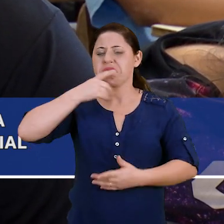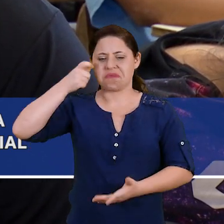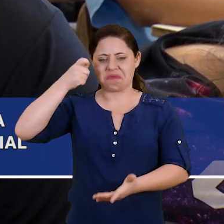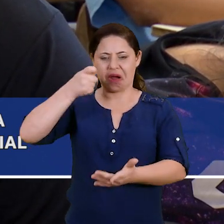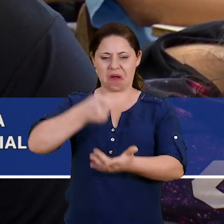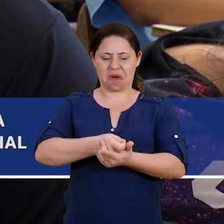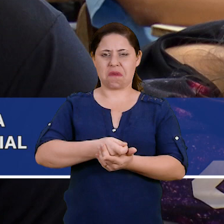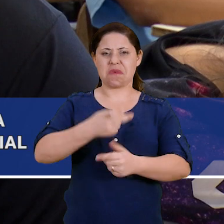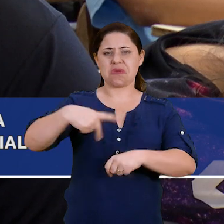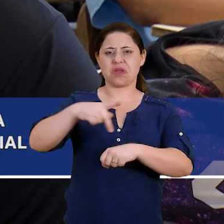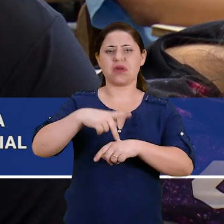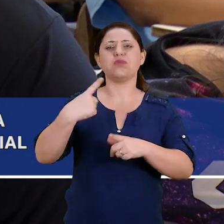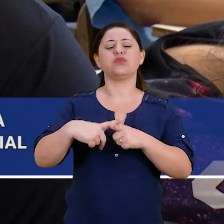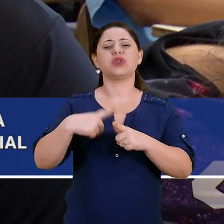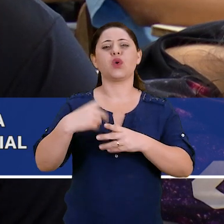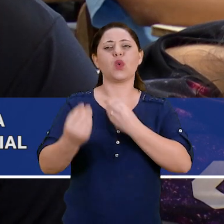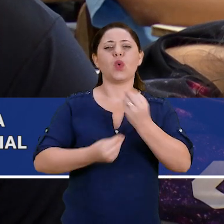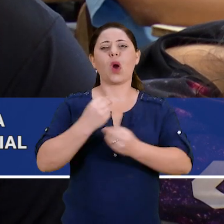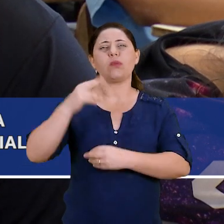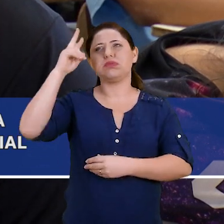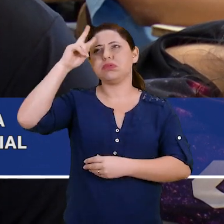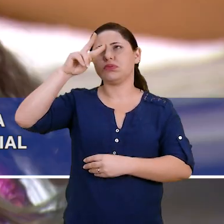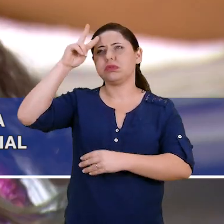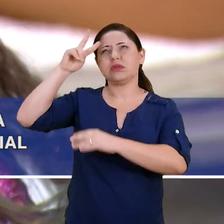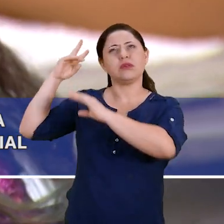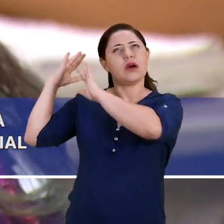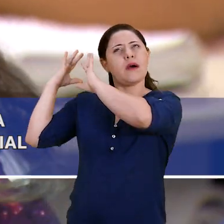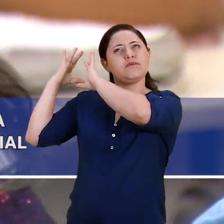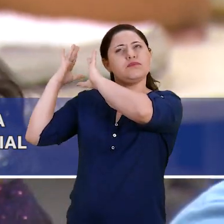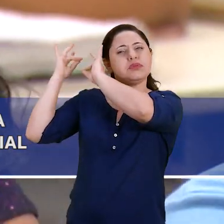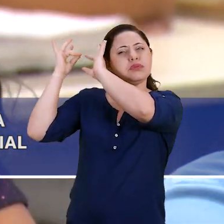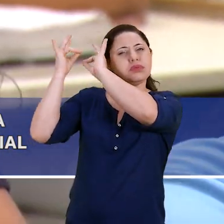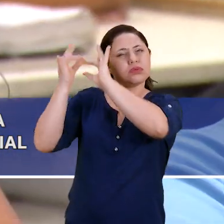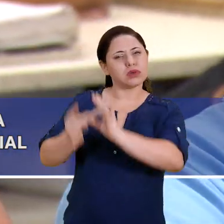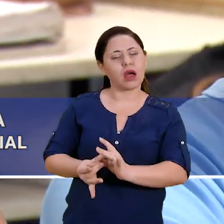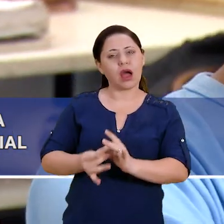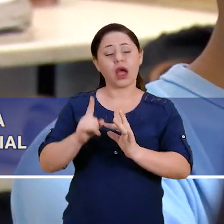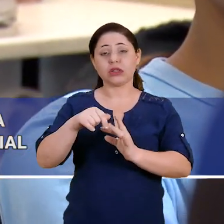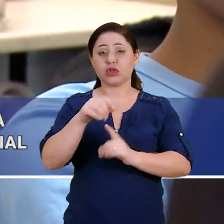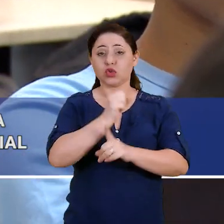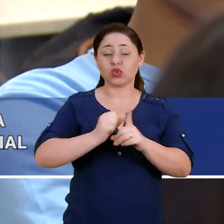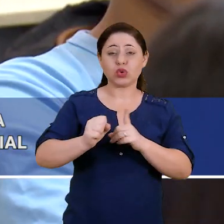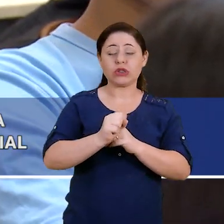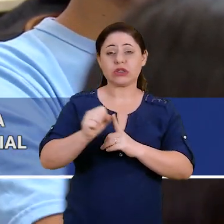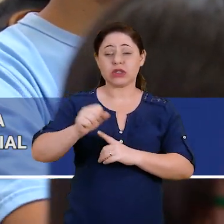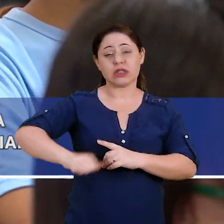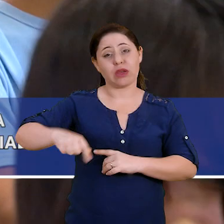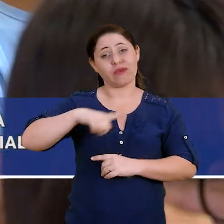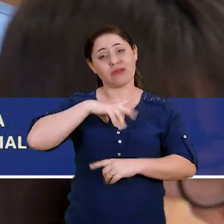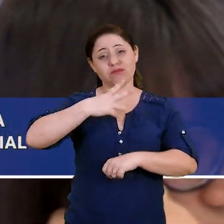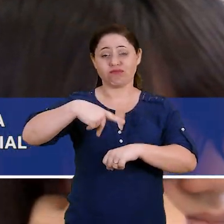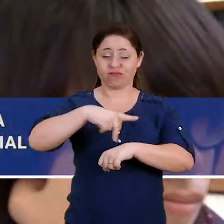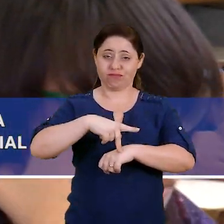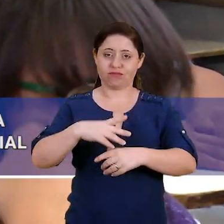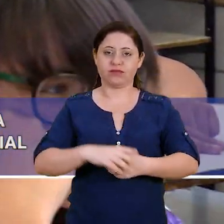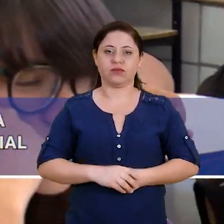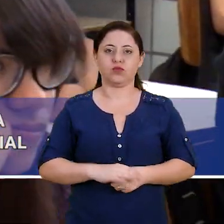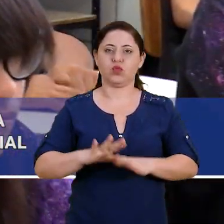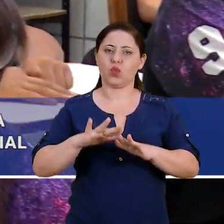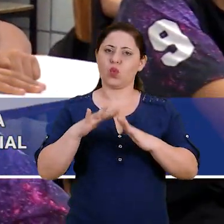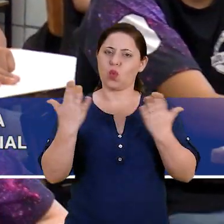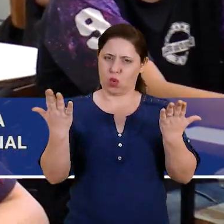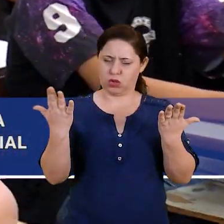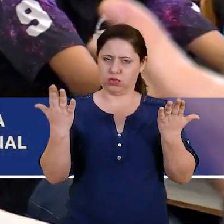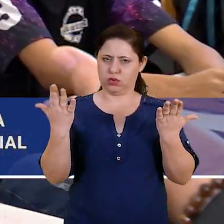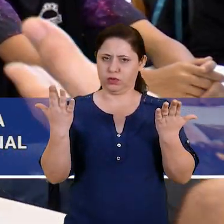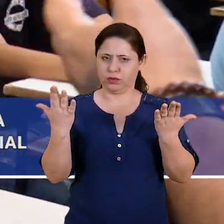vem carregado de um discurso machista e patriarcal por causa da condição histórica e social mesmo